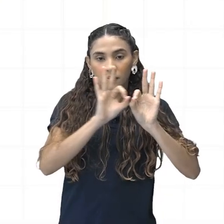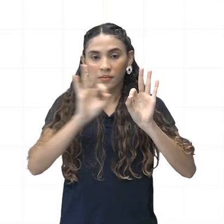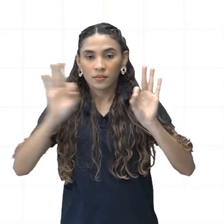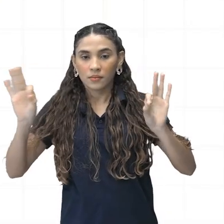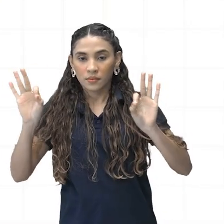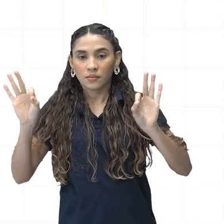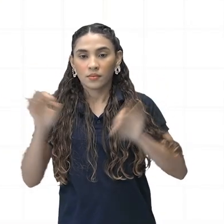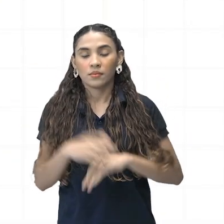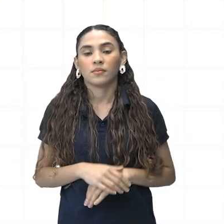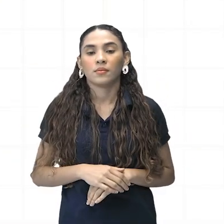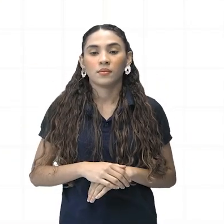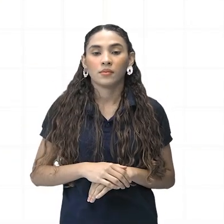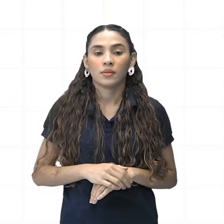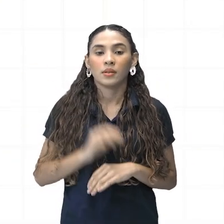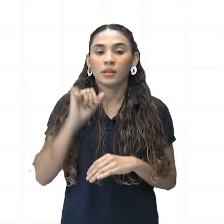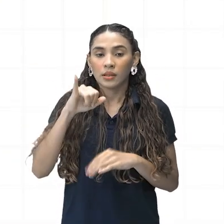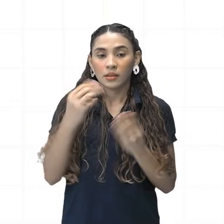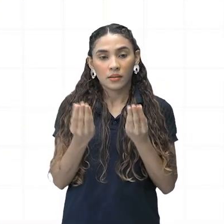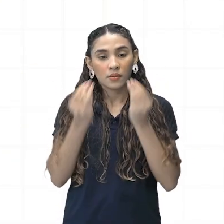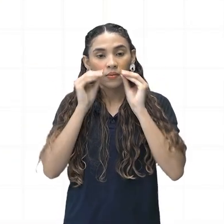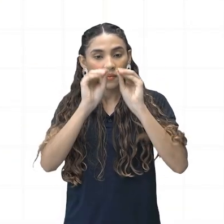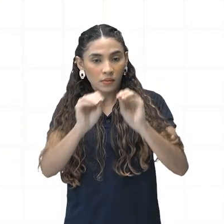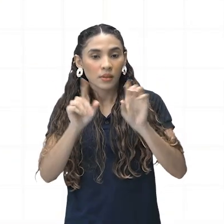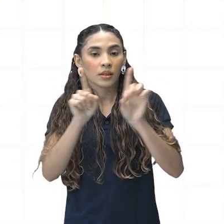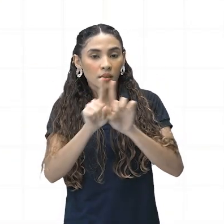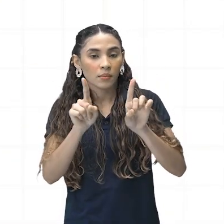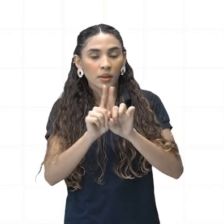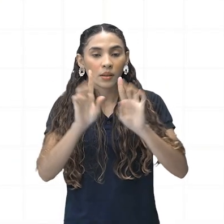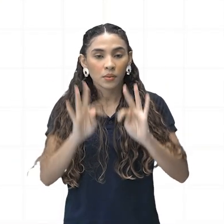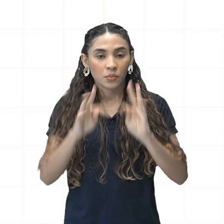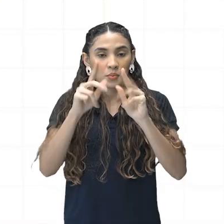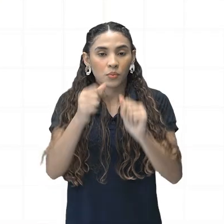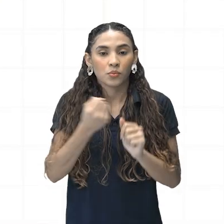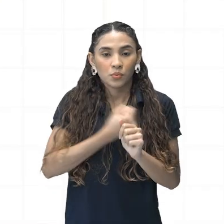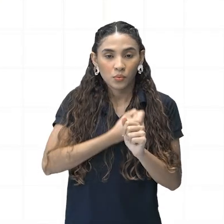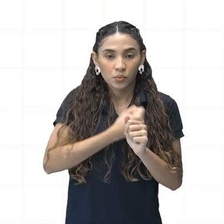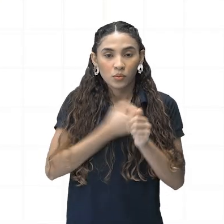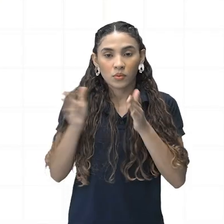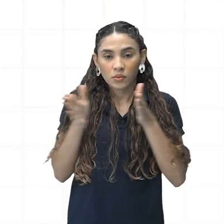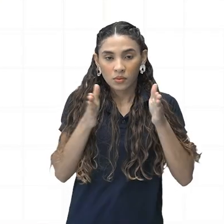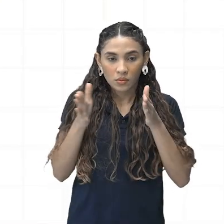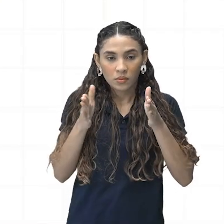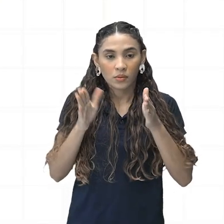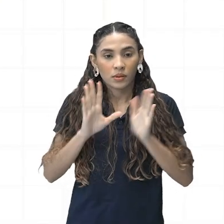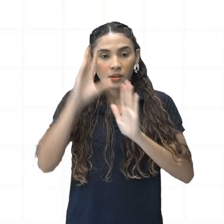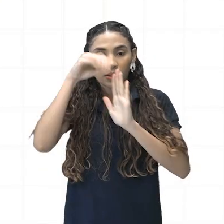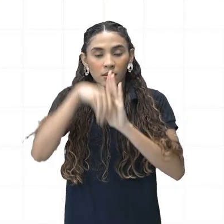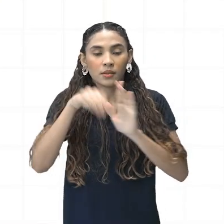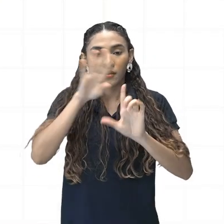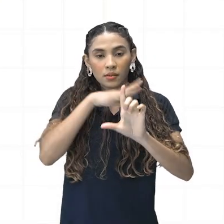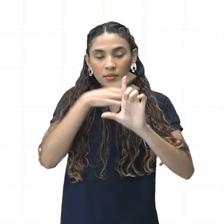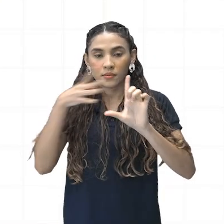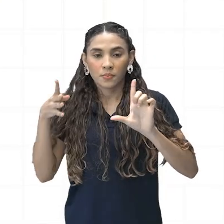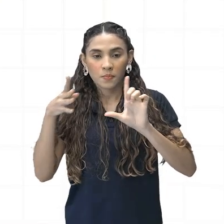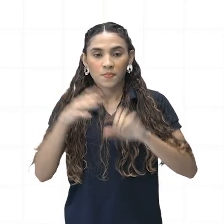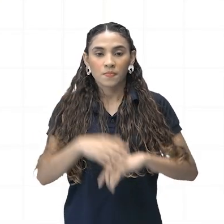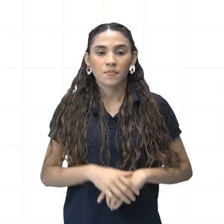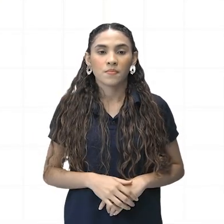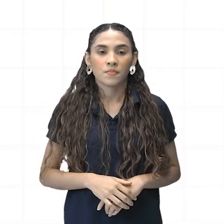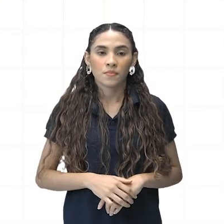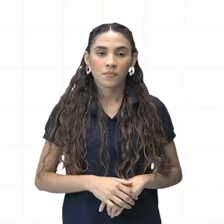eixo horizontal. Certifique-se de incluir todos os intervalos de classe presentes na tabela de